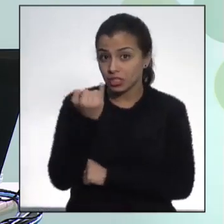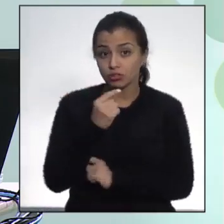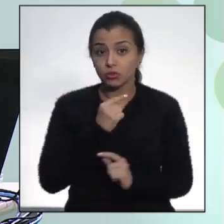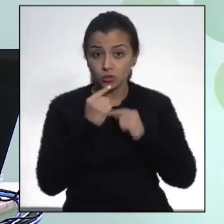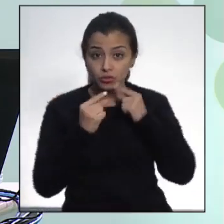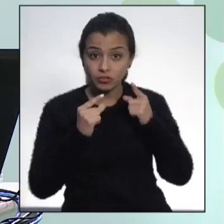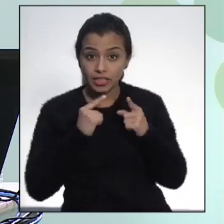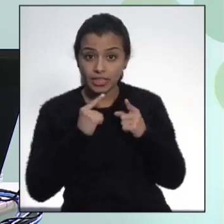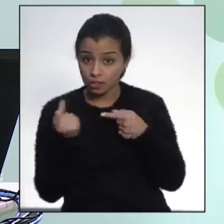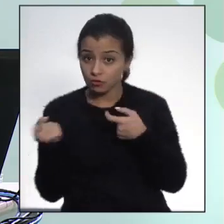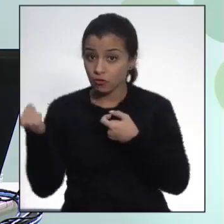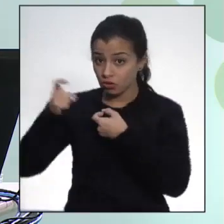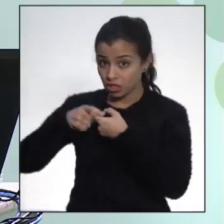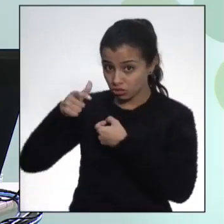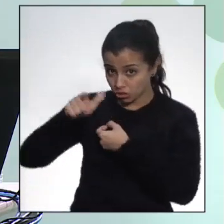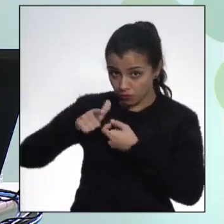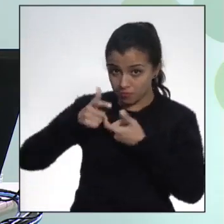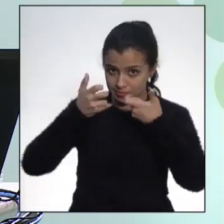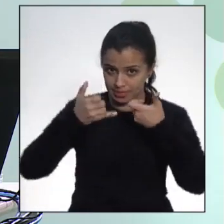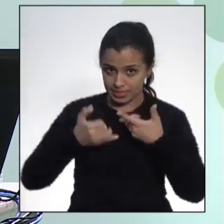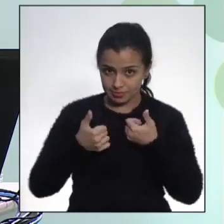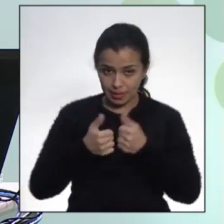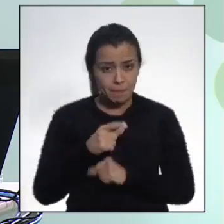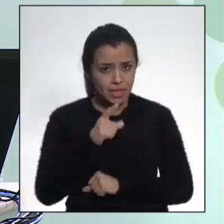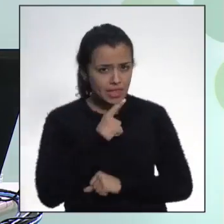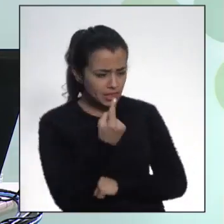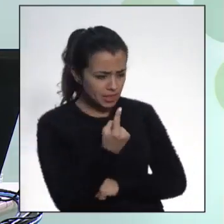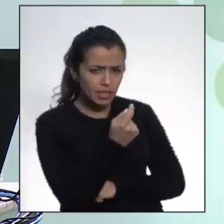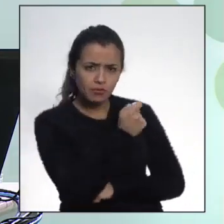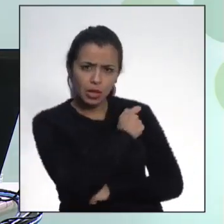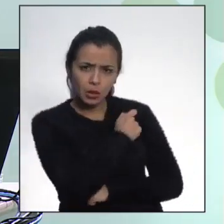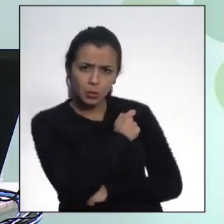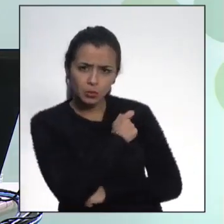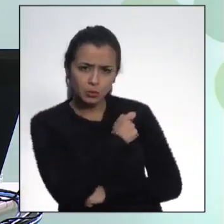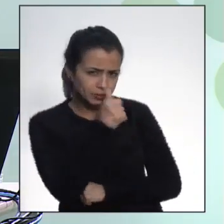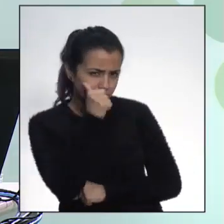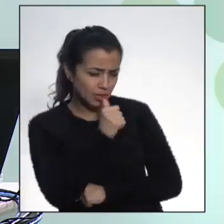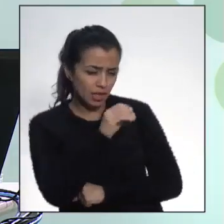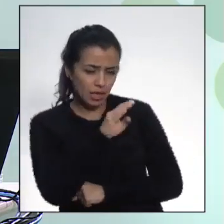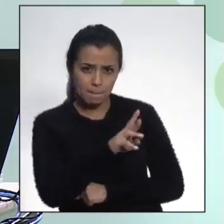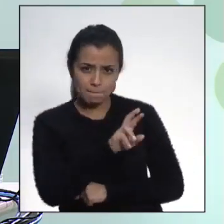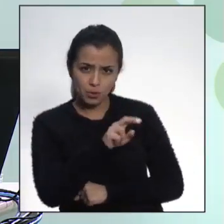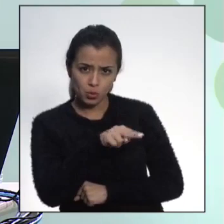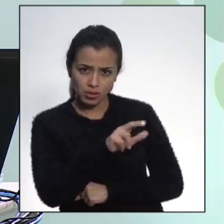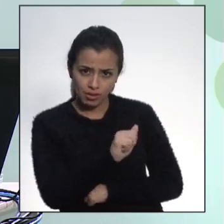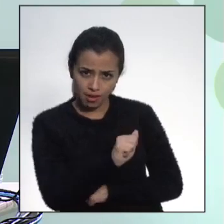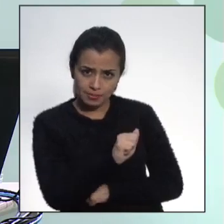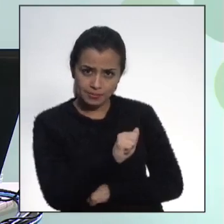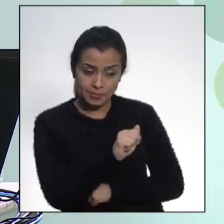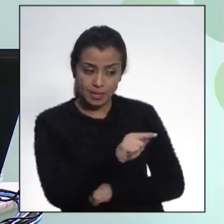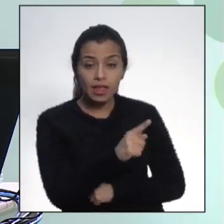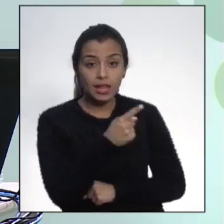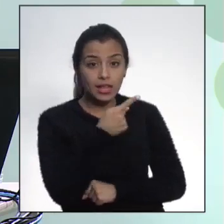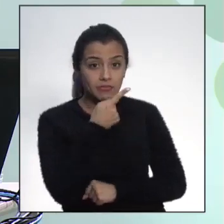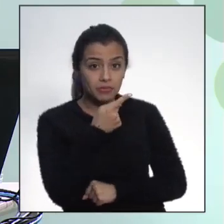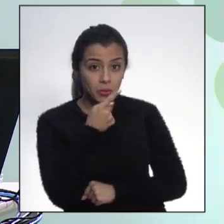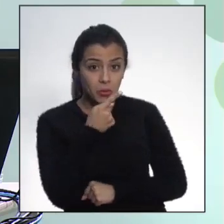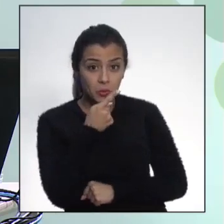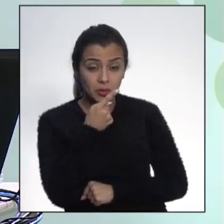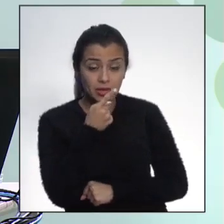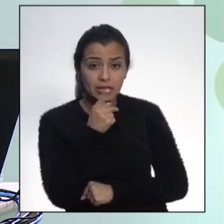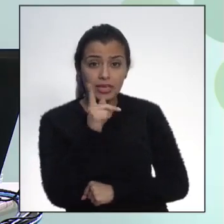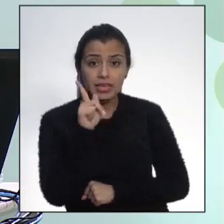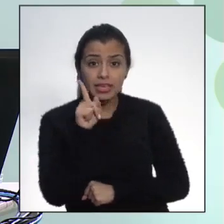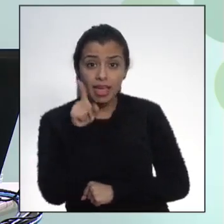até a explicação, né? Então, um aluno aqui, a Bruna, né, a estudante, ela respondeu que é um homem que quer